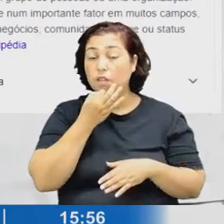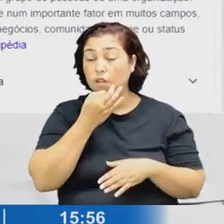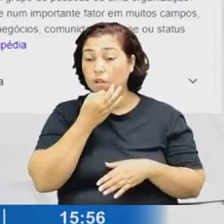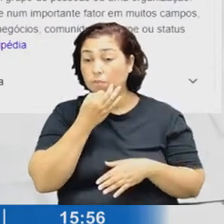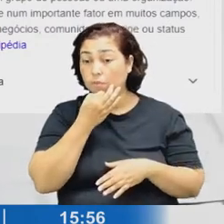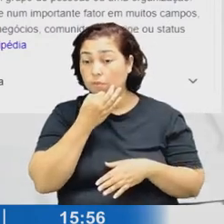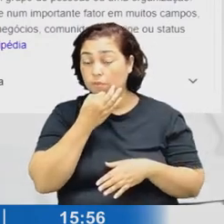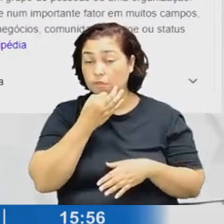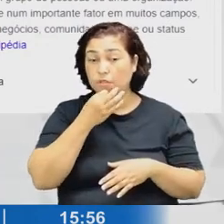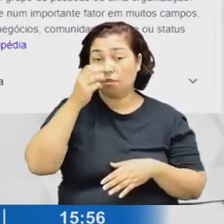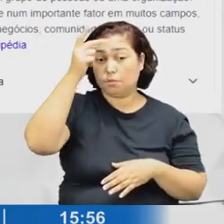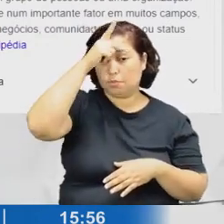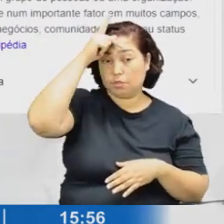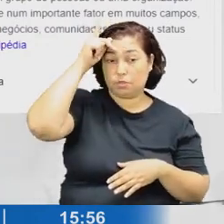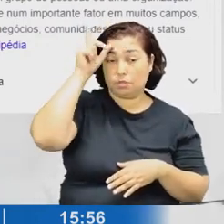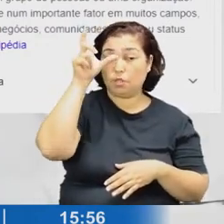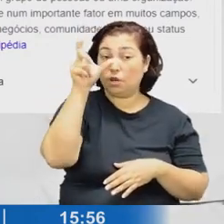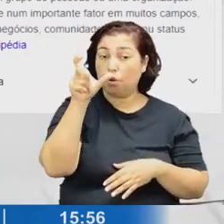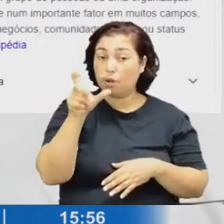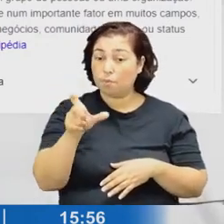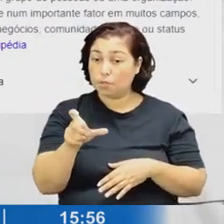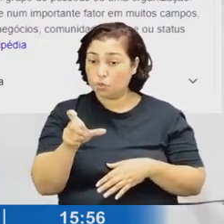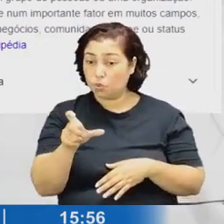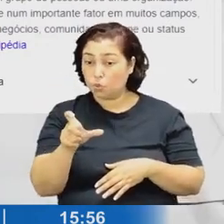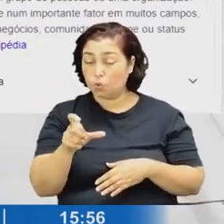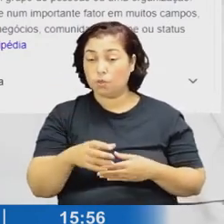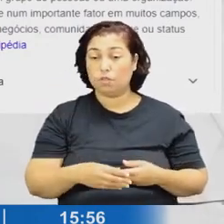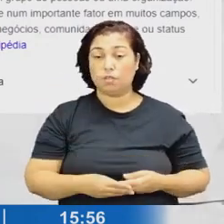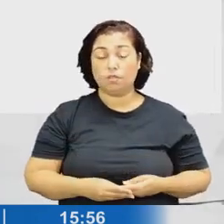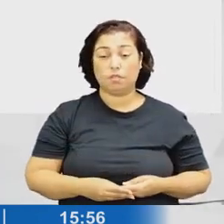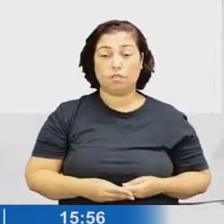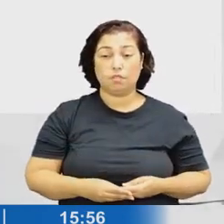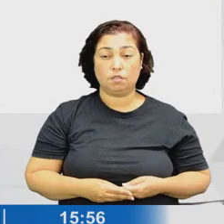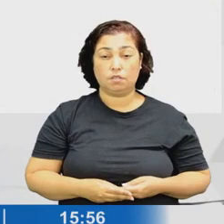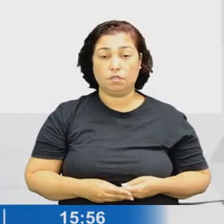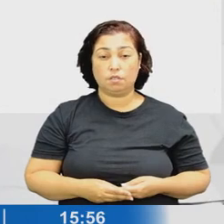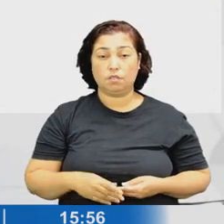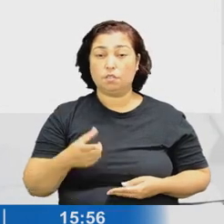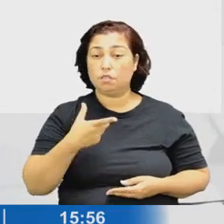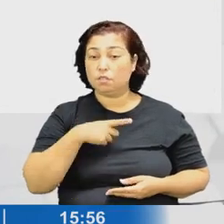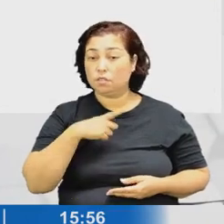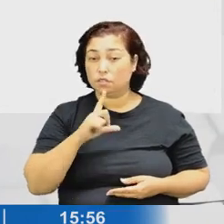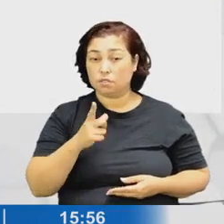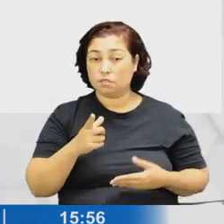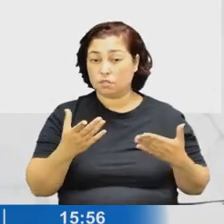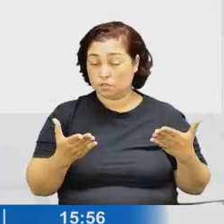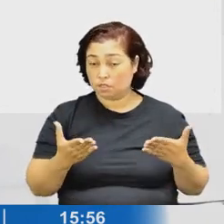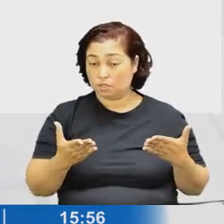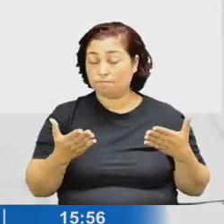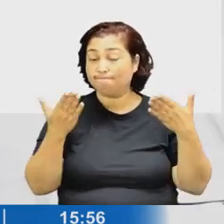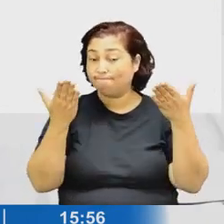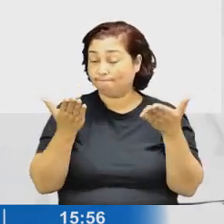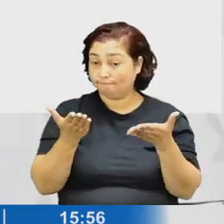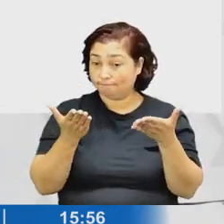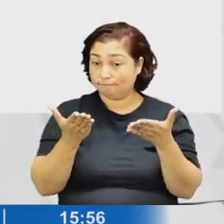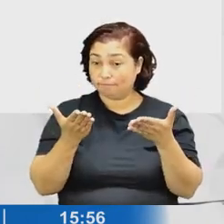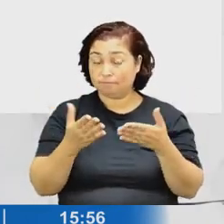do público em relação a uma pessoa grupo reputação seguinte você não tem você tá ferrado